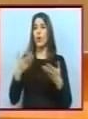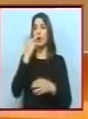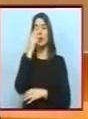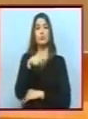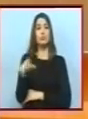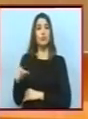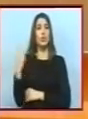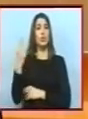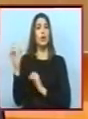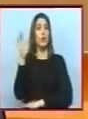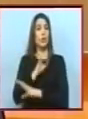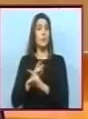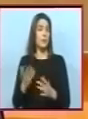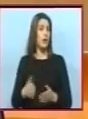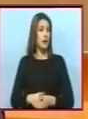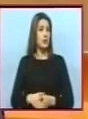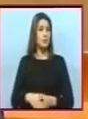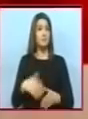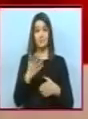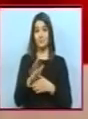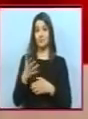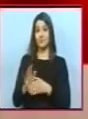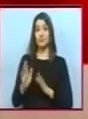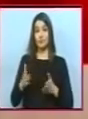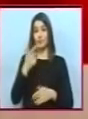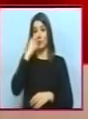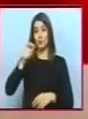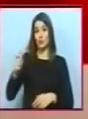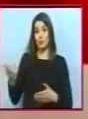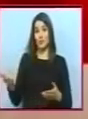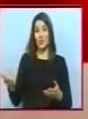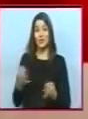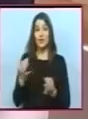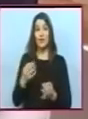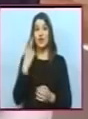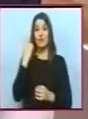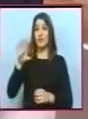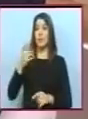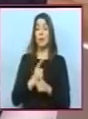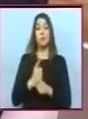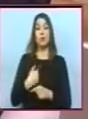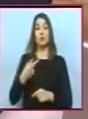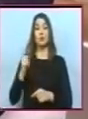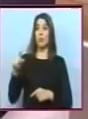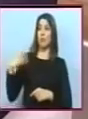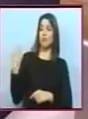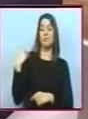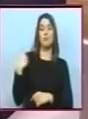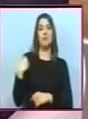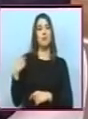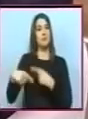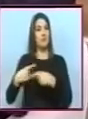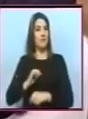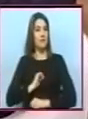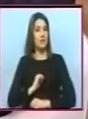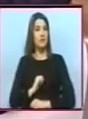da União Europeia. E, portanto, temos aqui alguns exemplos de pessoas que vamos dar outros. E, portanto, que não vivem no mesmo país, não é? Está em construção esse registro. Nós